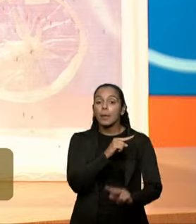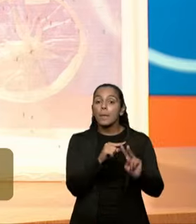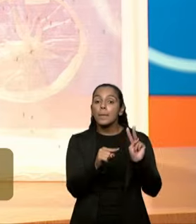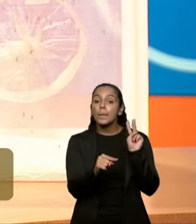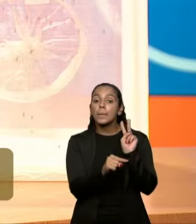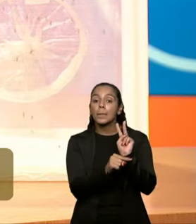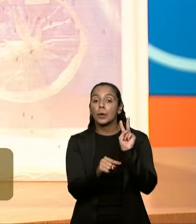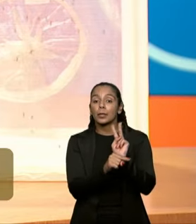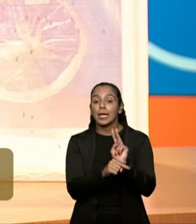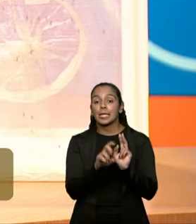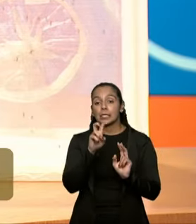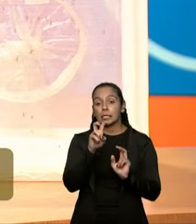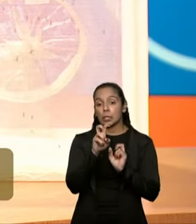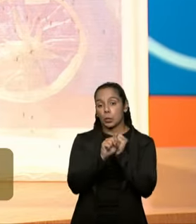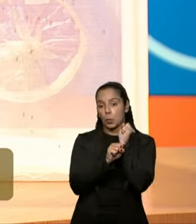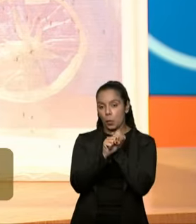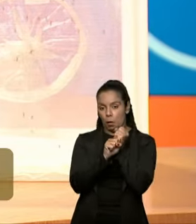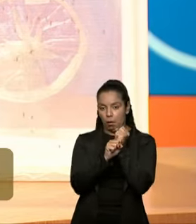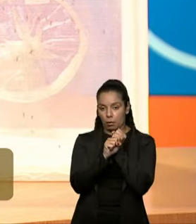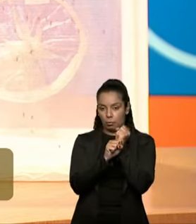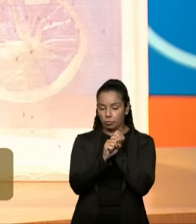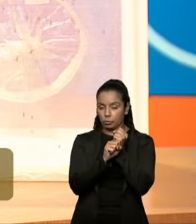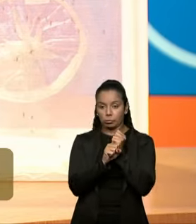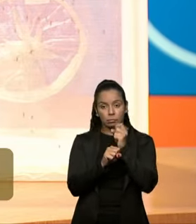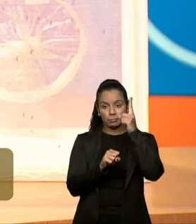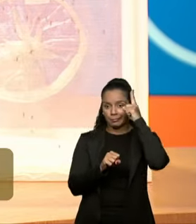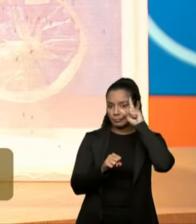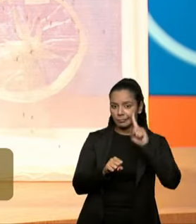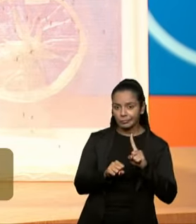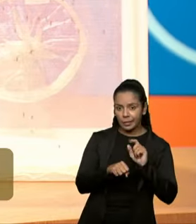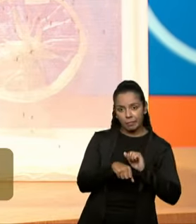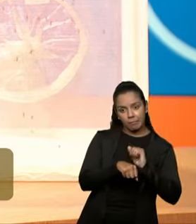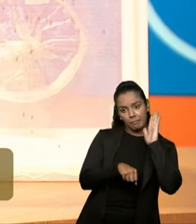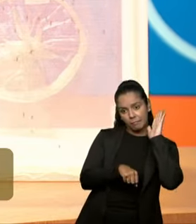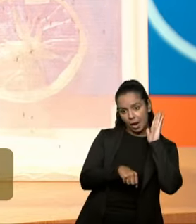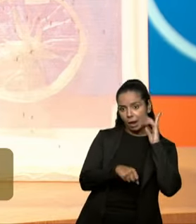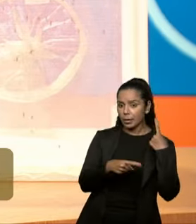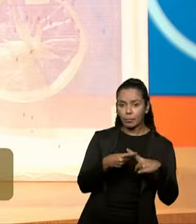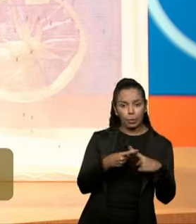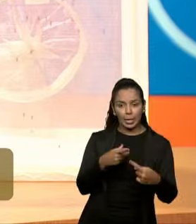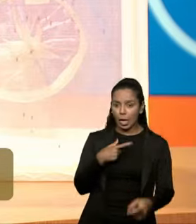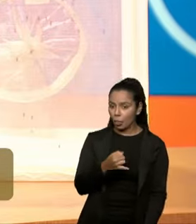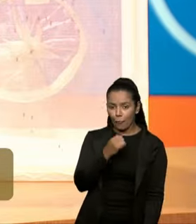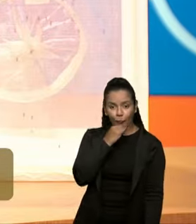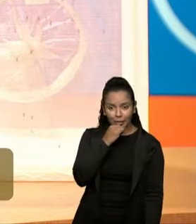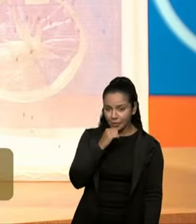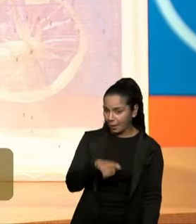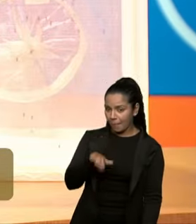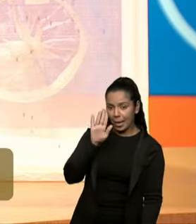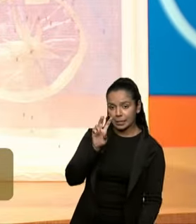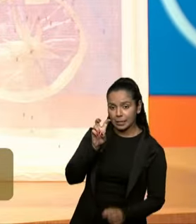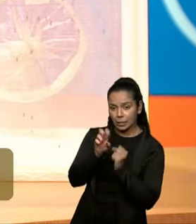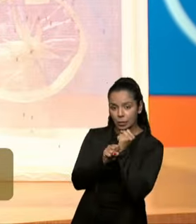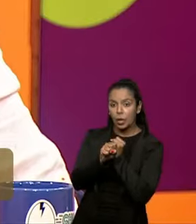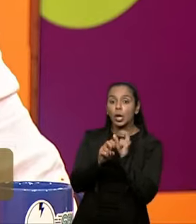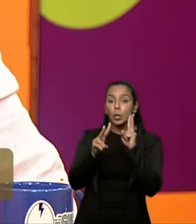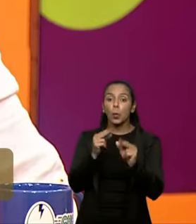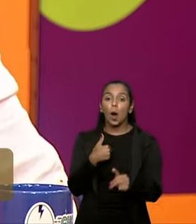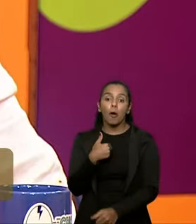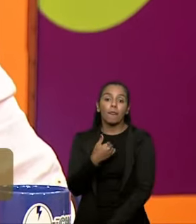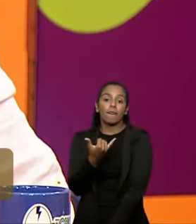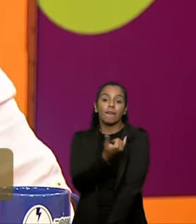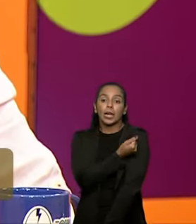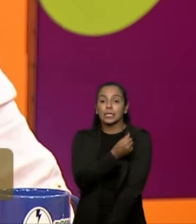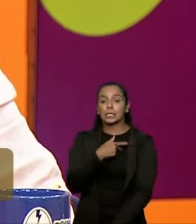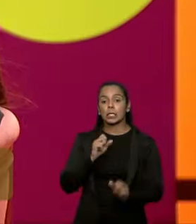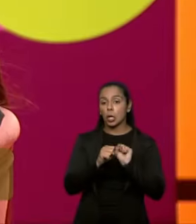protege em torno de 5 anos. Mas assim, uhum. a gente não sabe se vai ser mais, porque provavelmente ela não foi testada mais do que isso, né? Igual uhum. a vacina da Covid, né? A